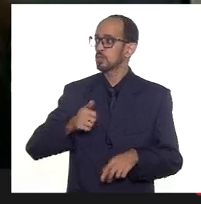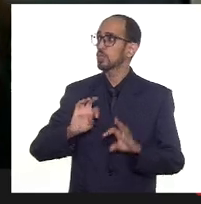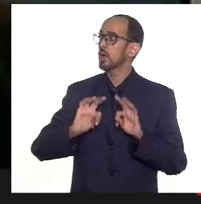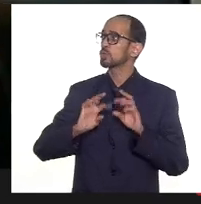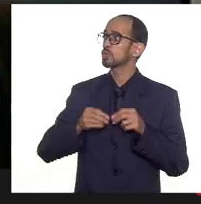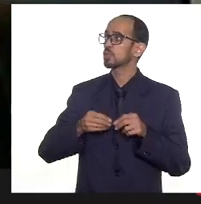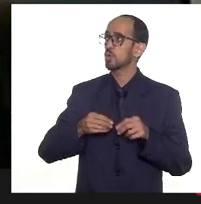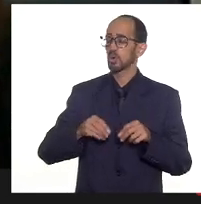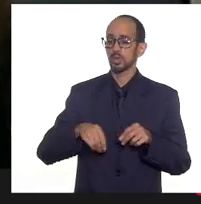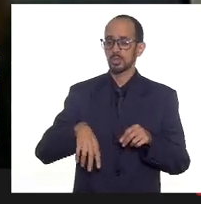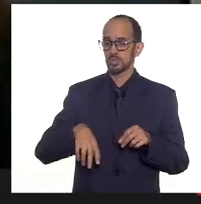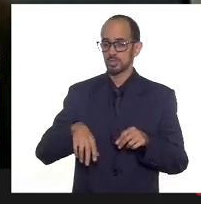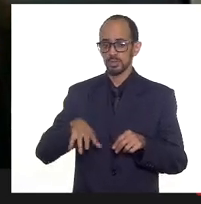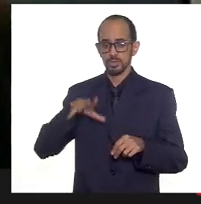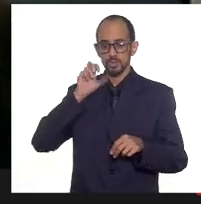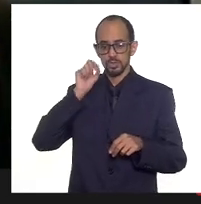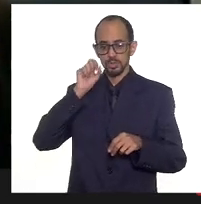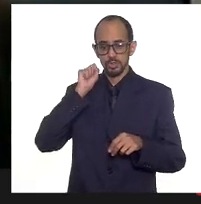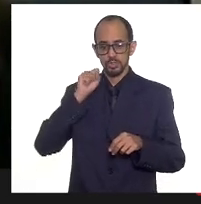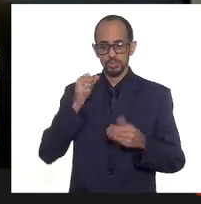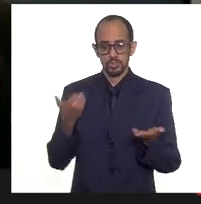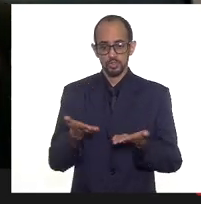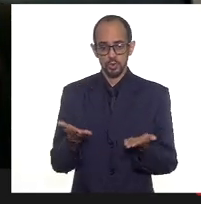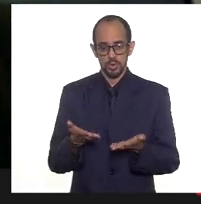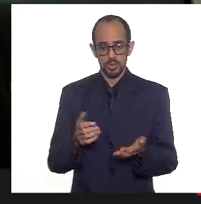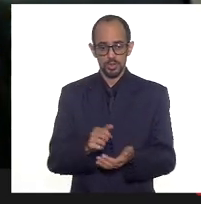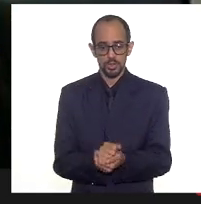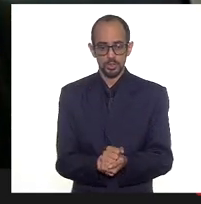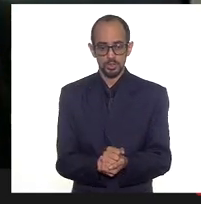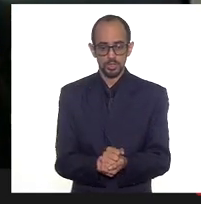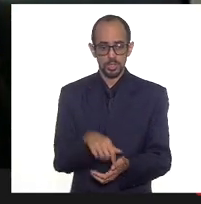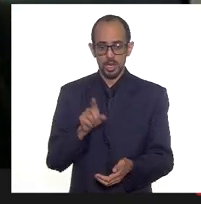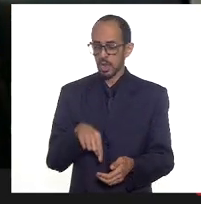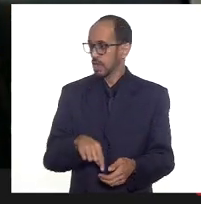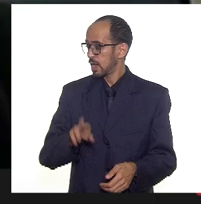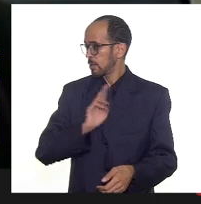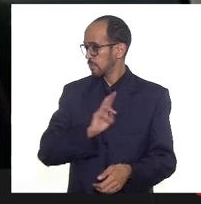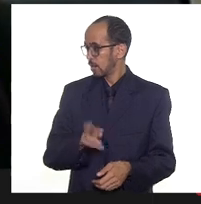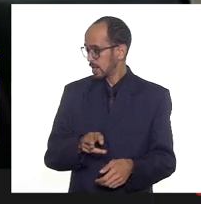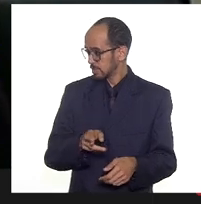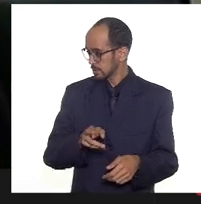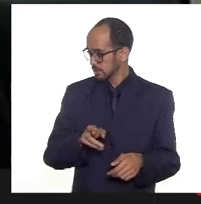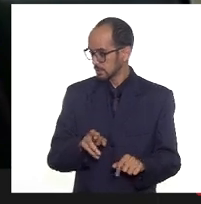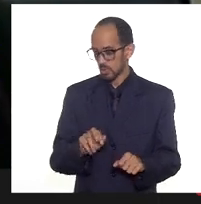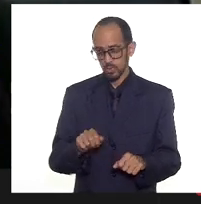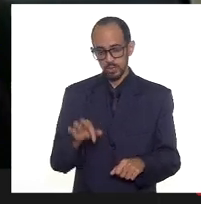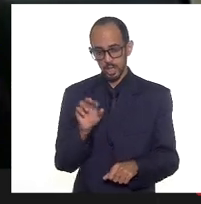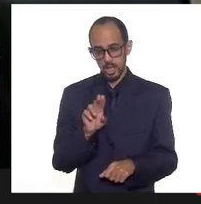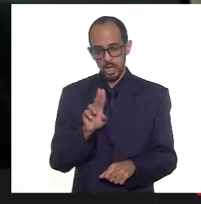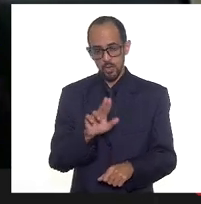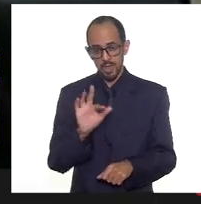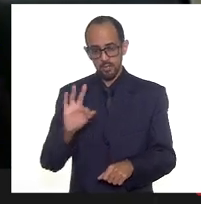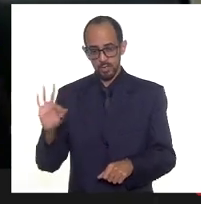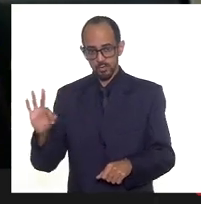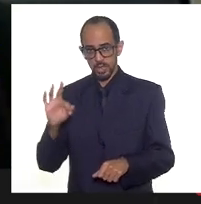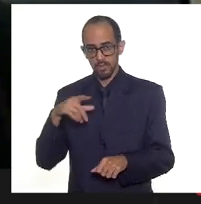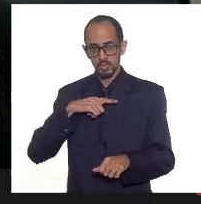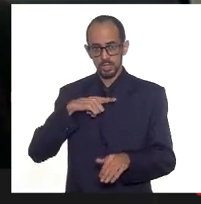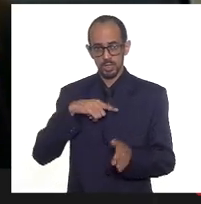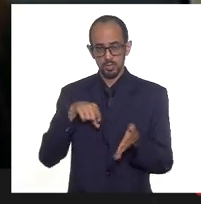hoje foi em razão de a Universidade Federal Fluminense ter um instituto de